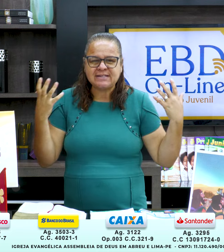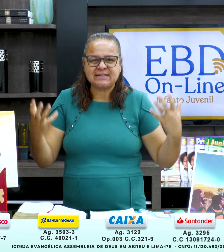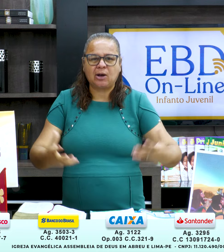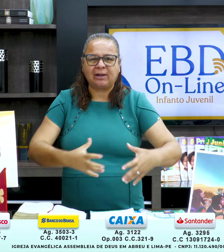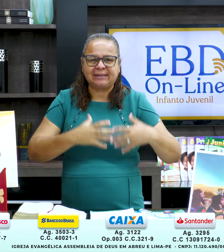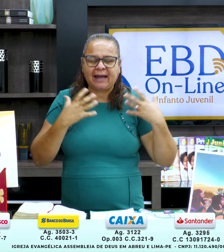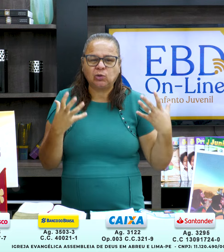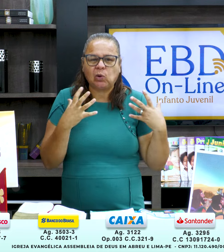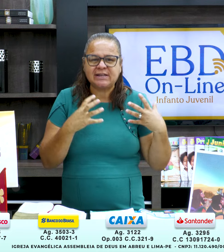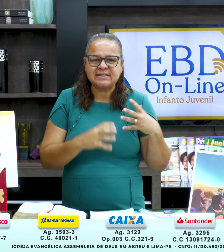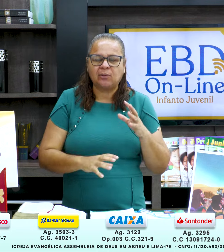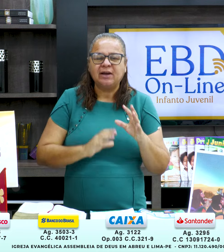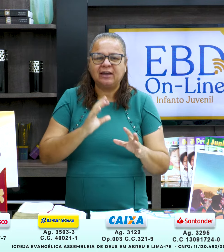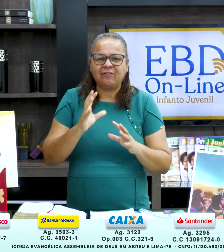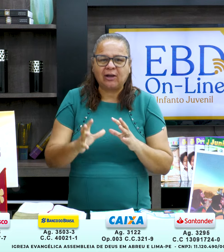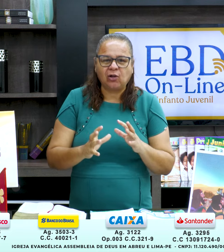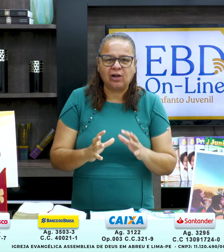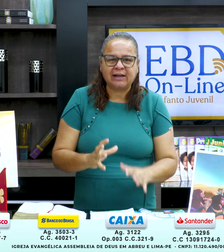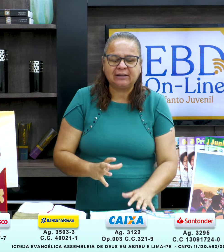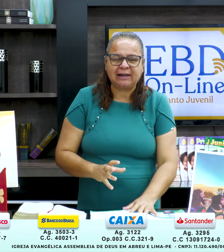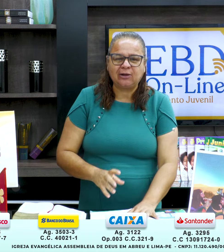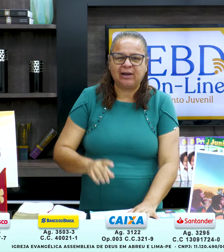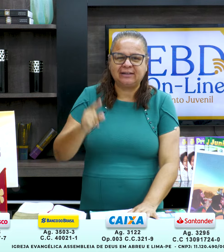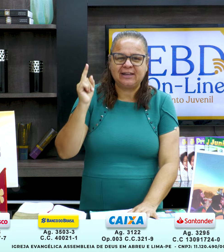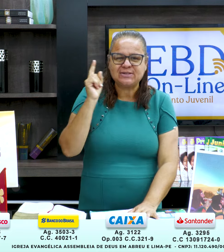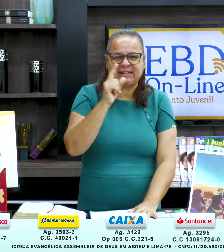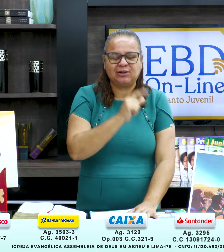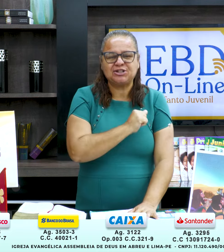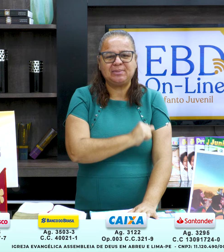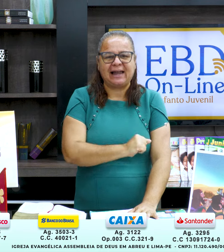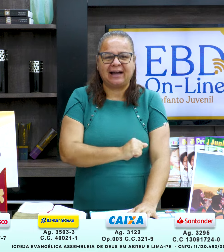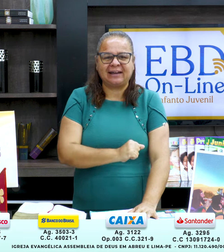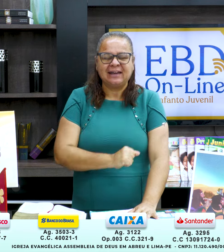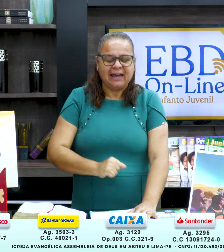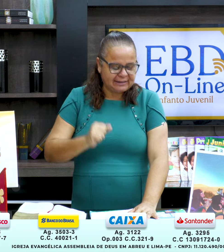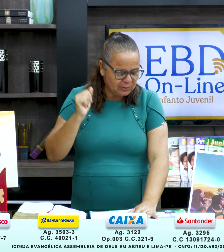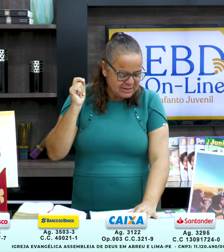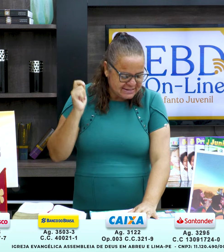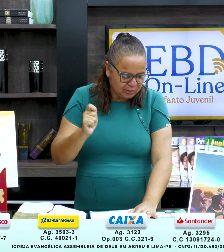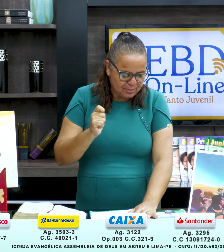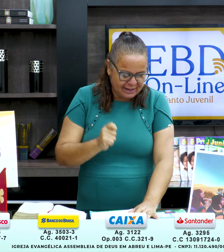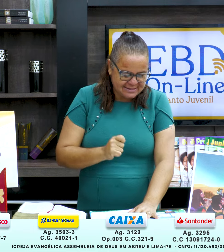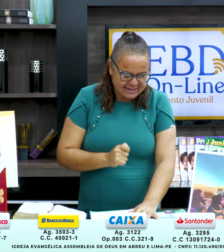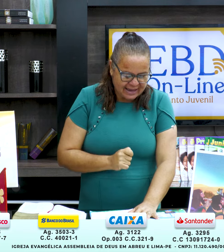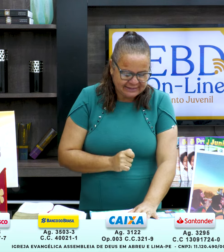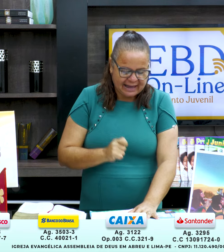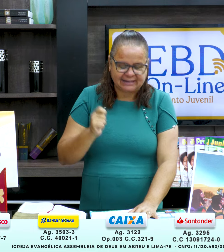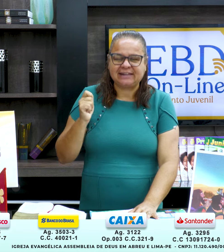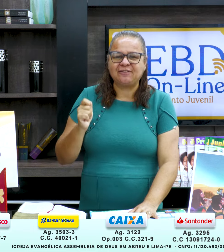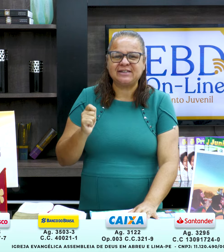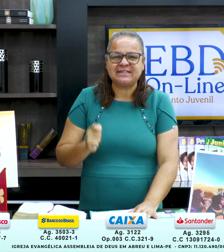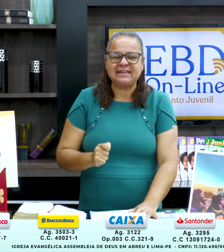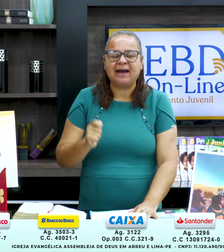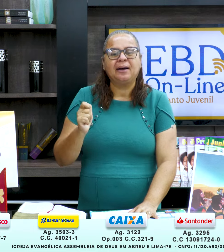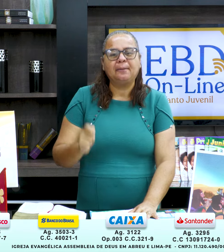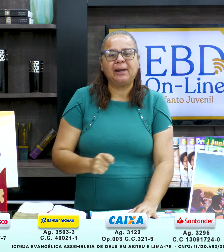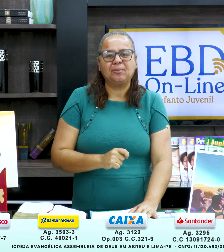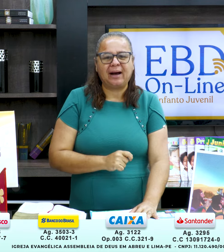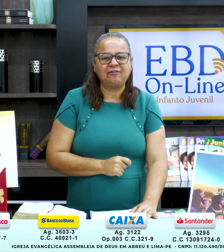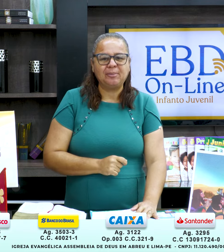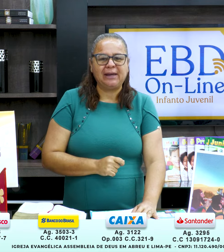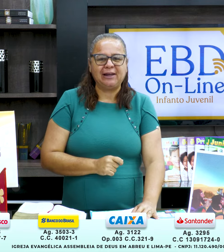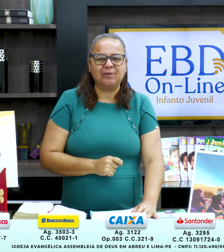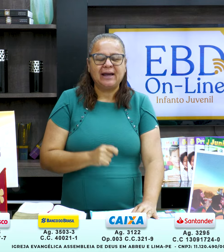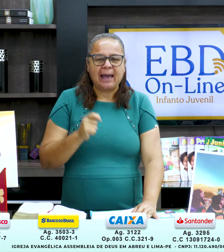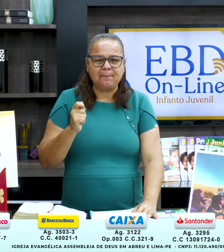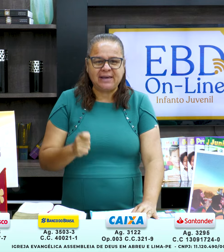o coração a terra do coração e vai colocando ali olha Deus é Deus de milagre então lição número sete a travessia pelo